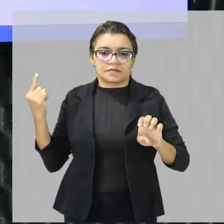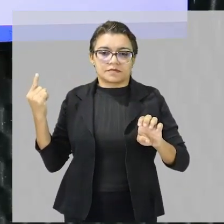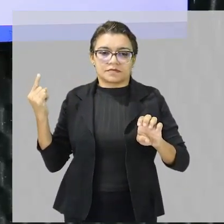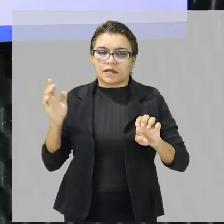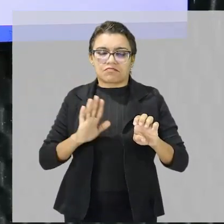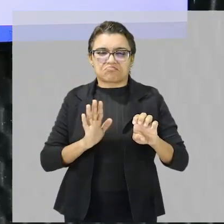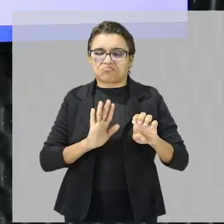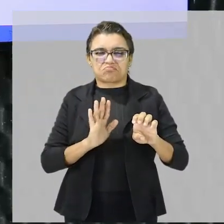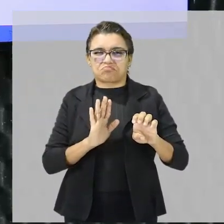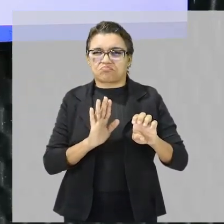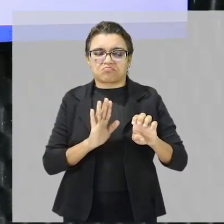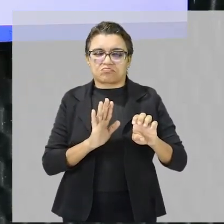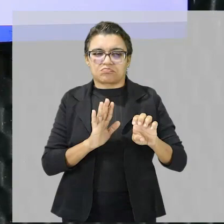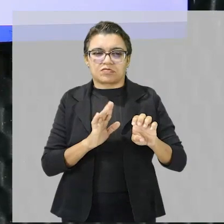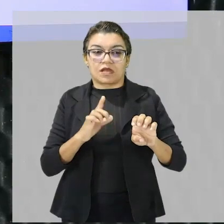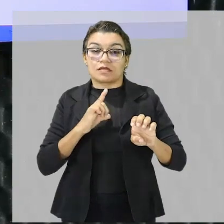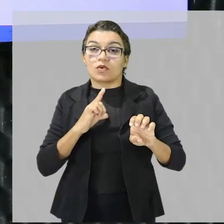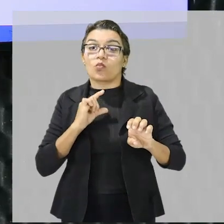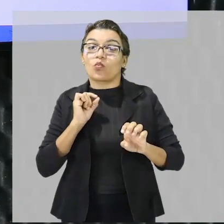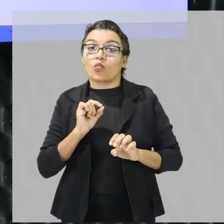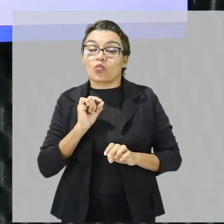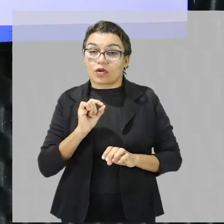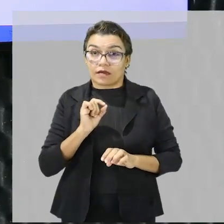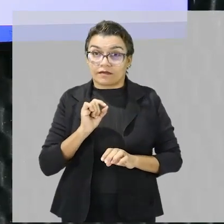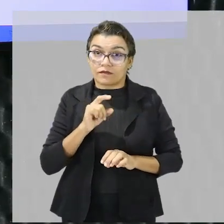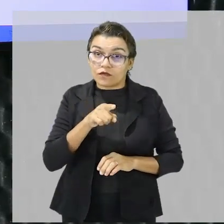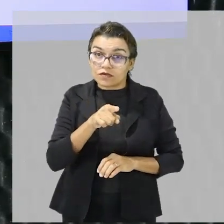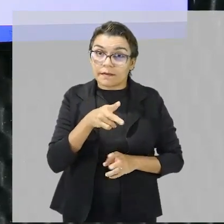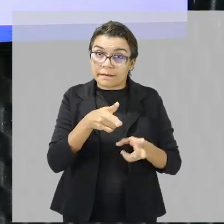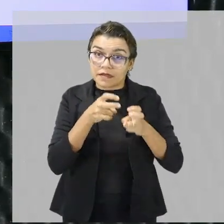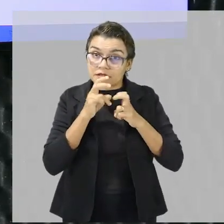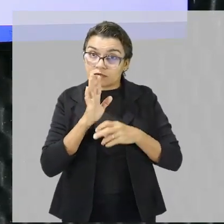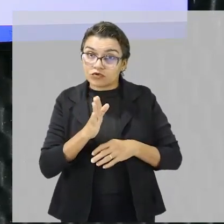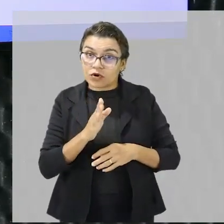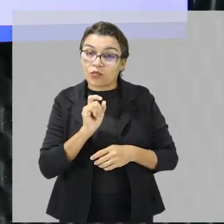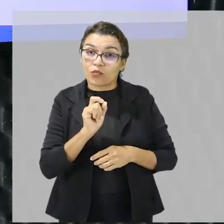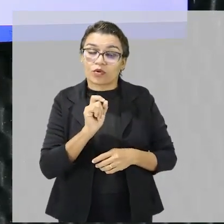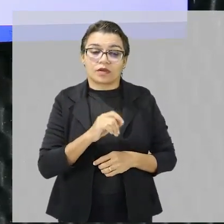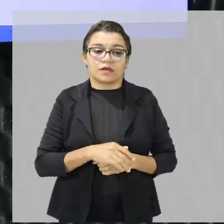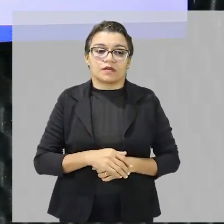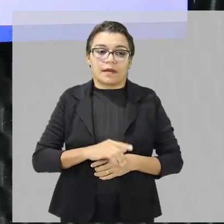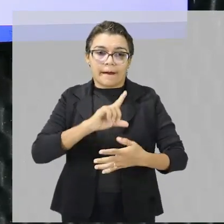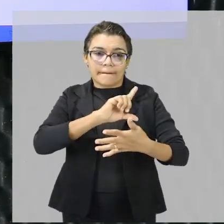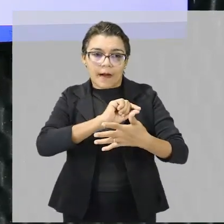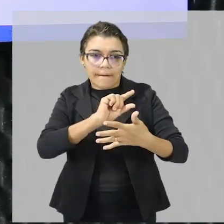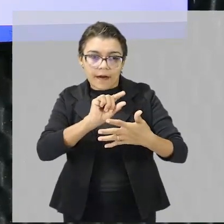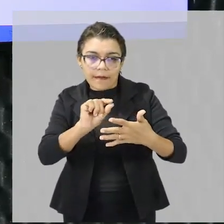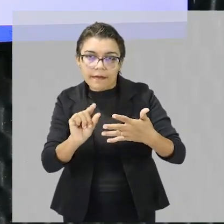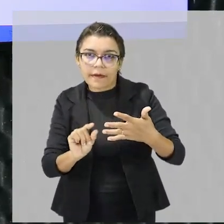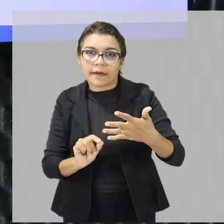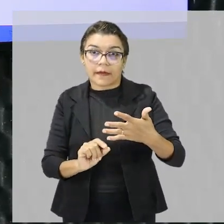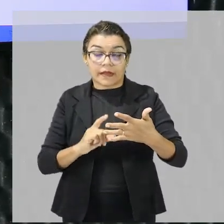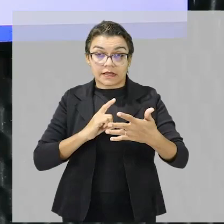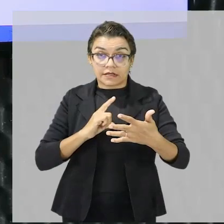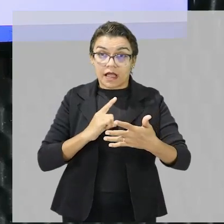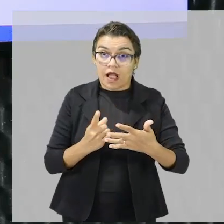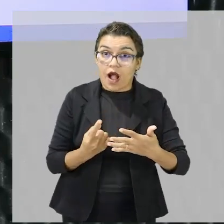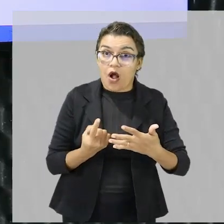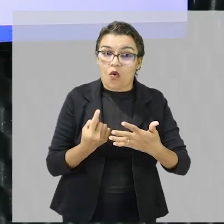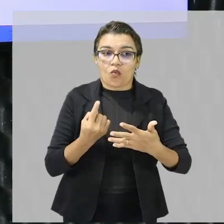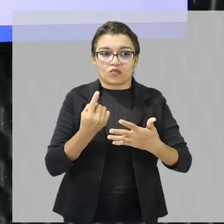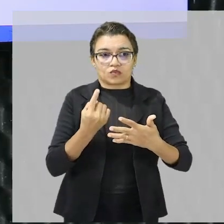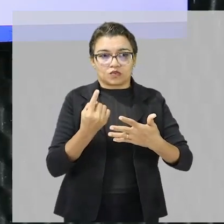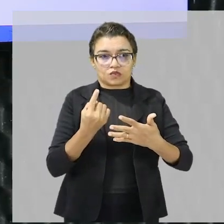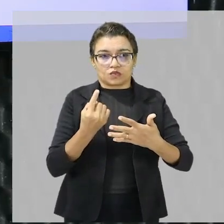Não. Aqui nós temos, você pode perceber, dentro dessas alternativas, a única que está